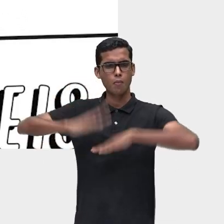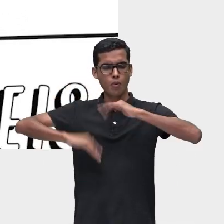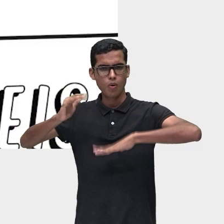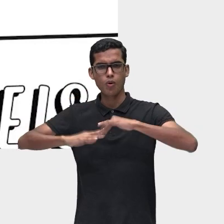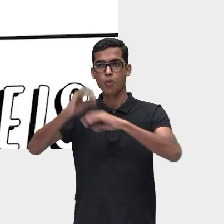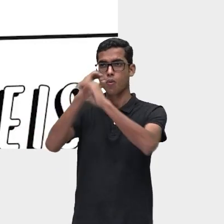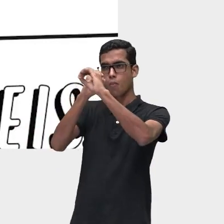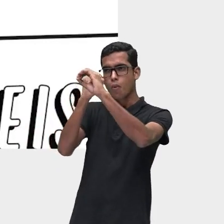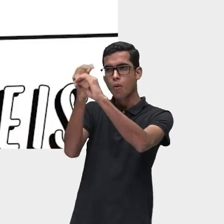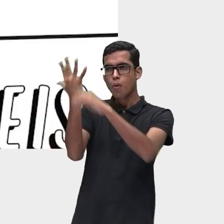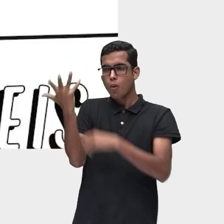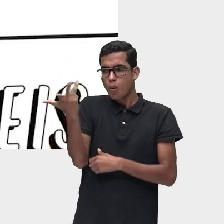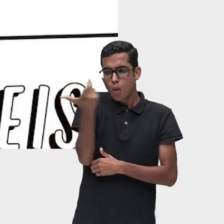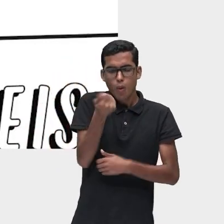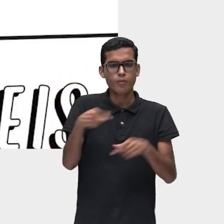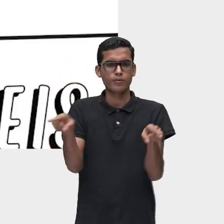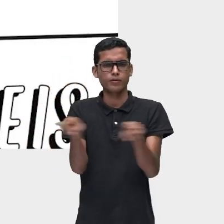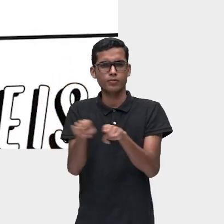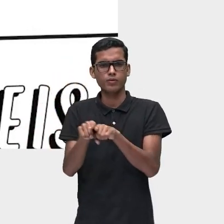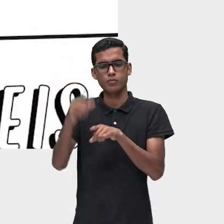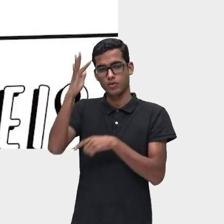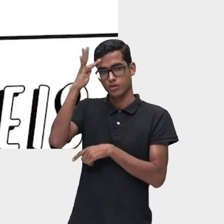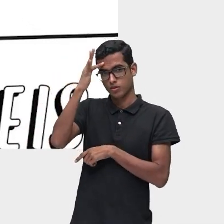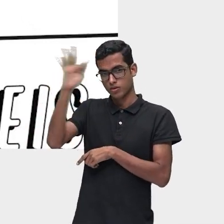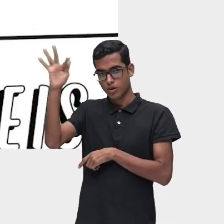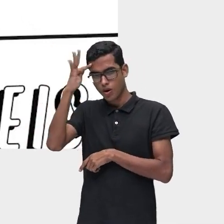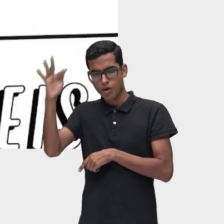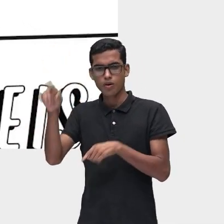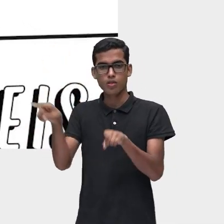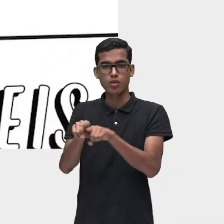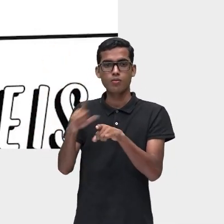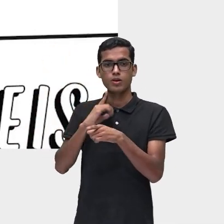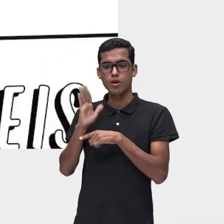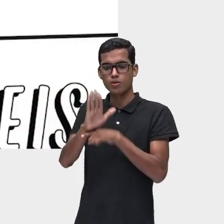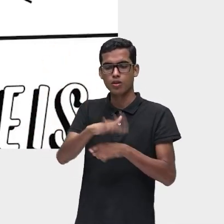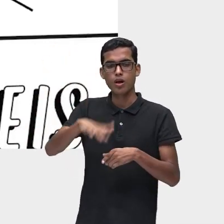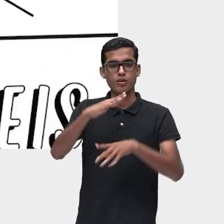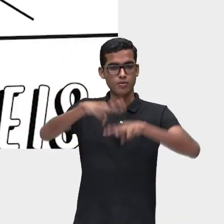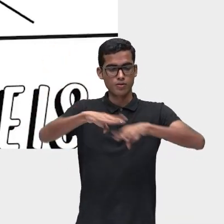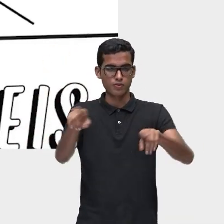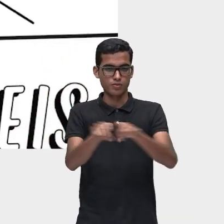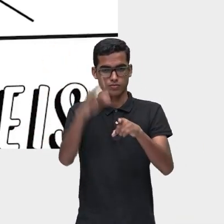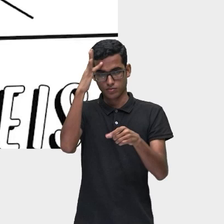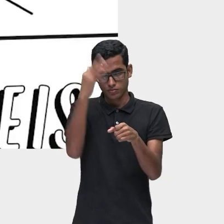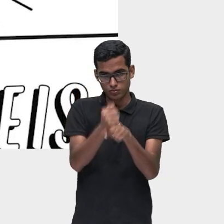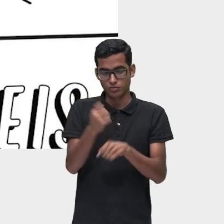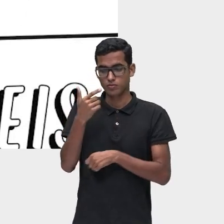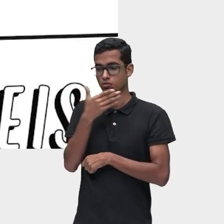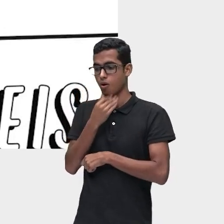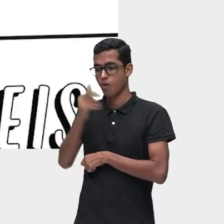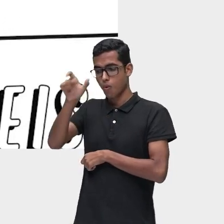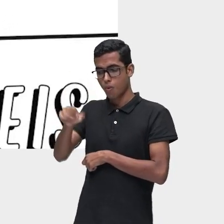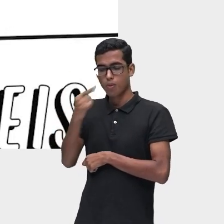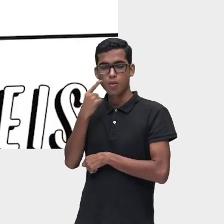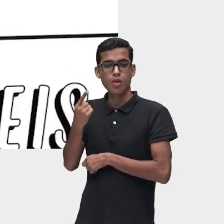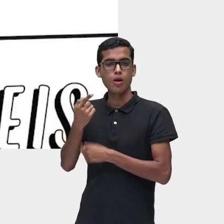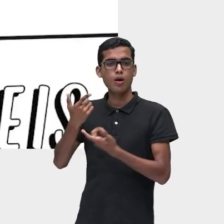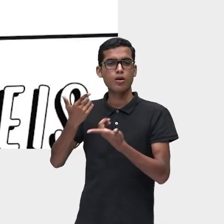tem sua história marcada pela sua contribuição na matemática e na física. Newton publicou uma obra